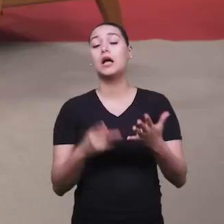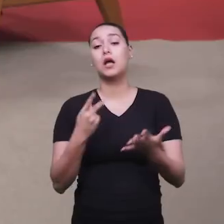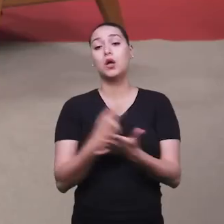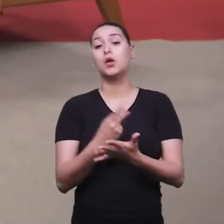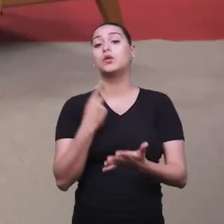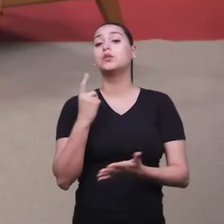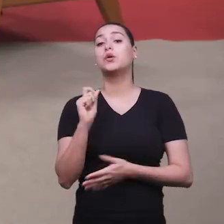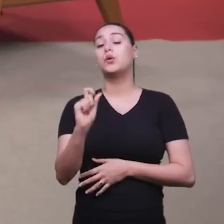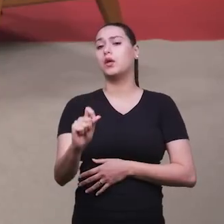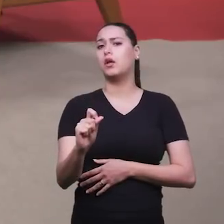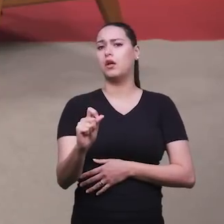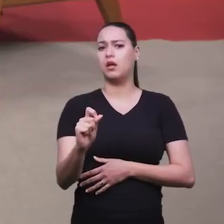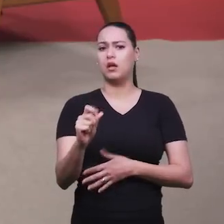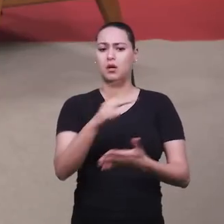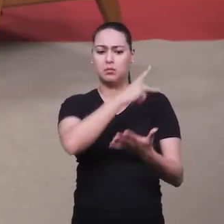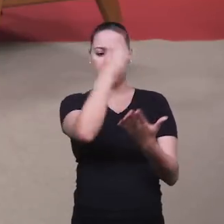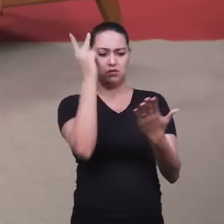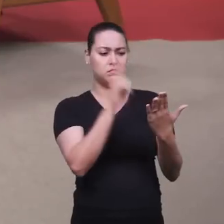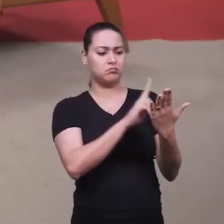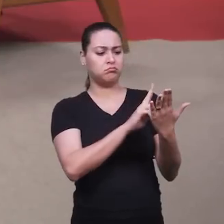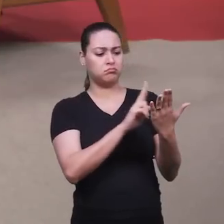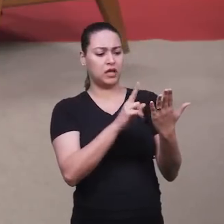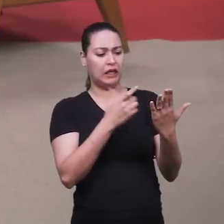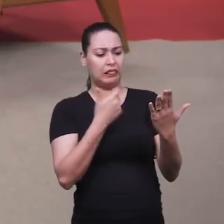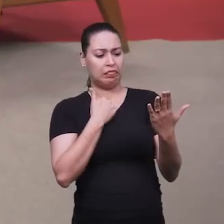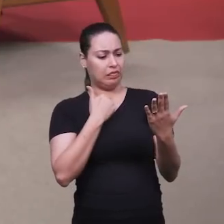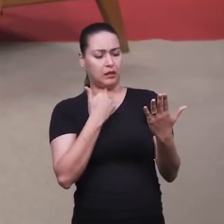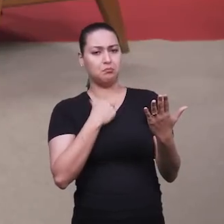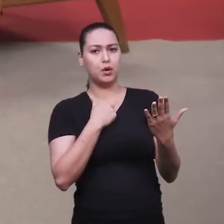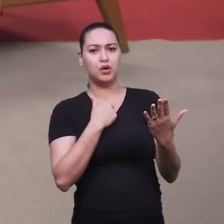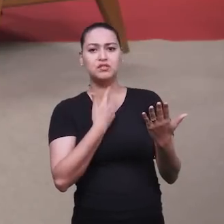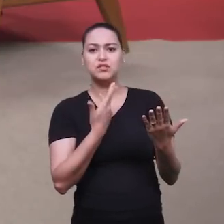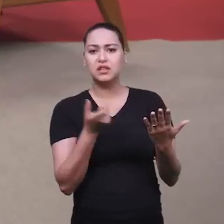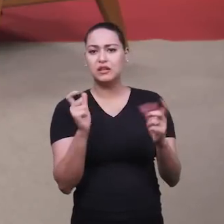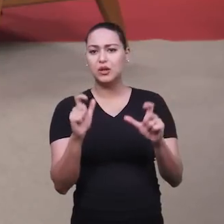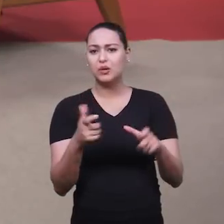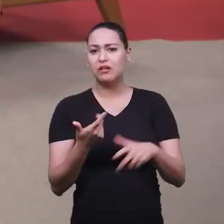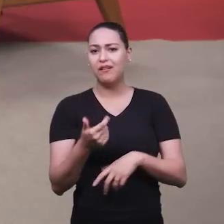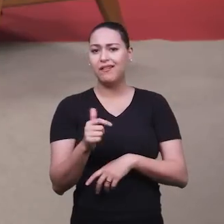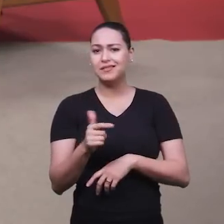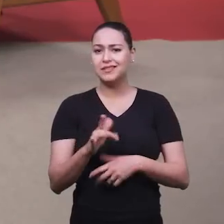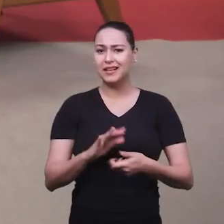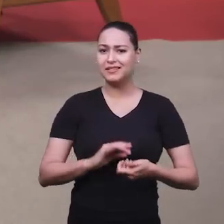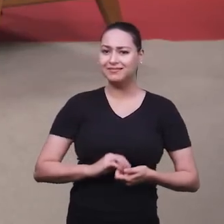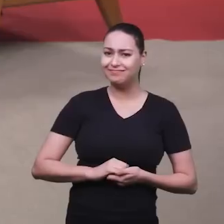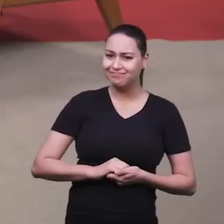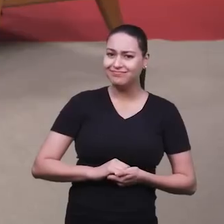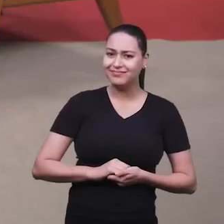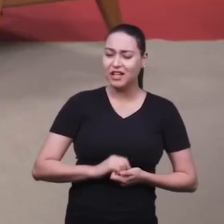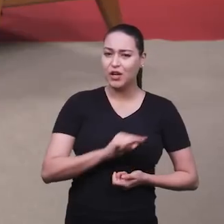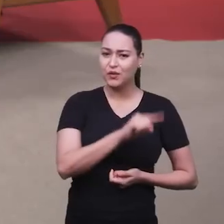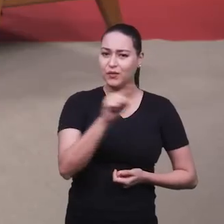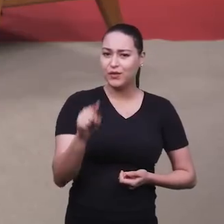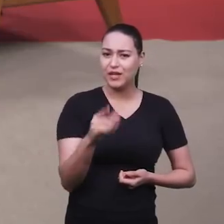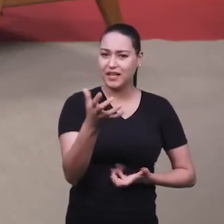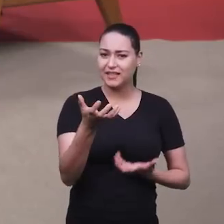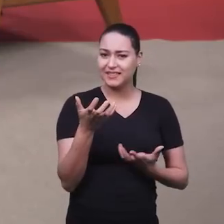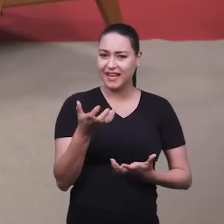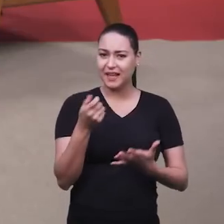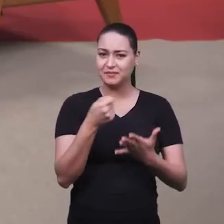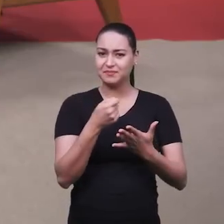havia também uma sequência, havia uma relação de pessoas que não poderiam participar dessa festa. Não havia lugar para elas nessa